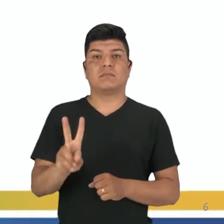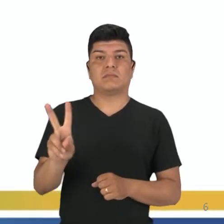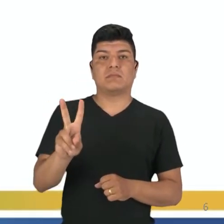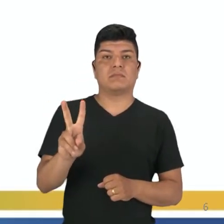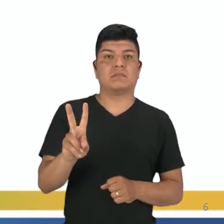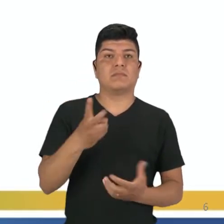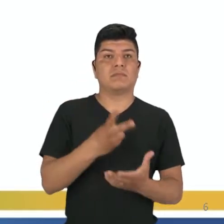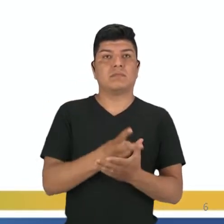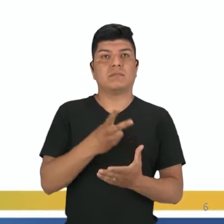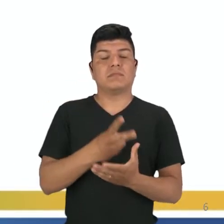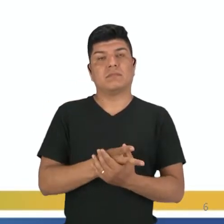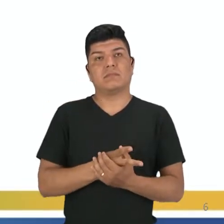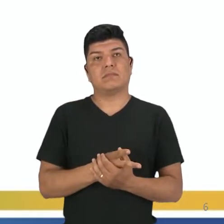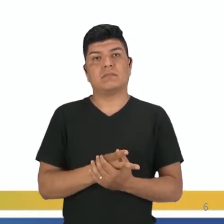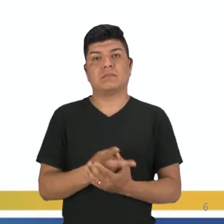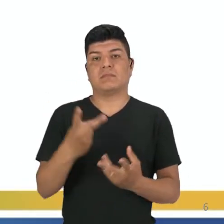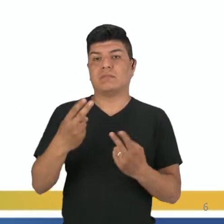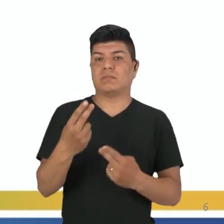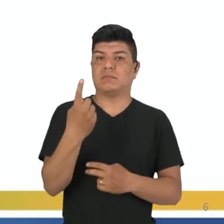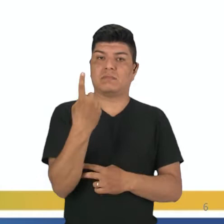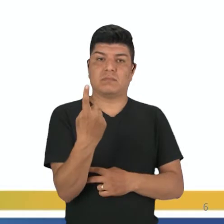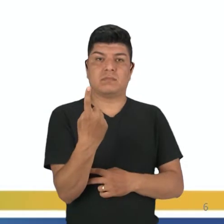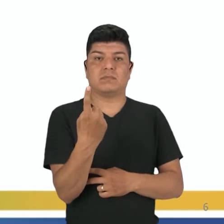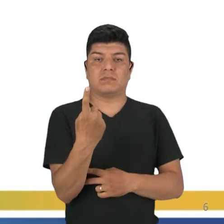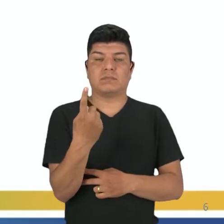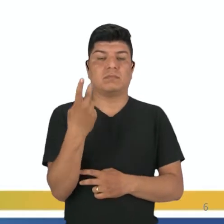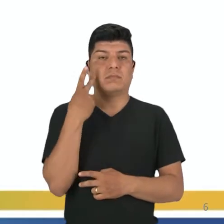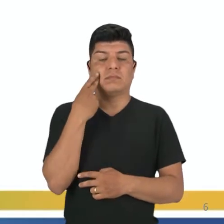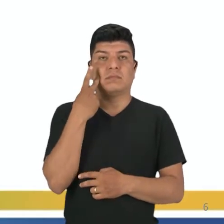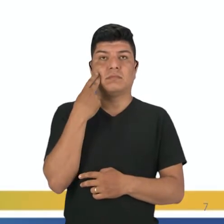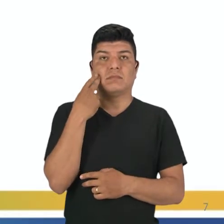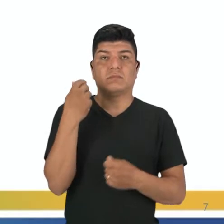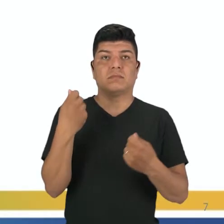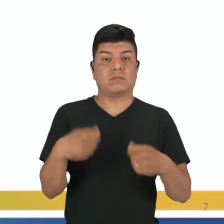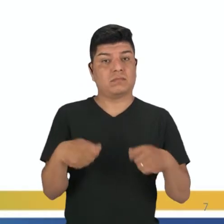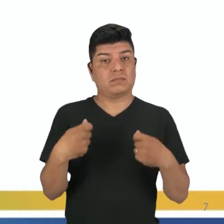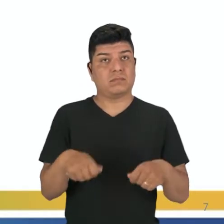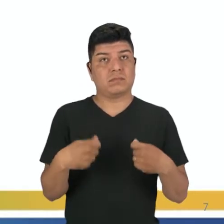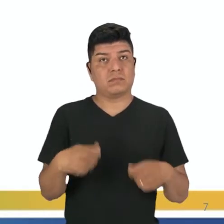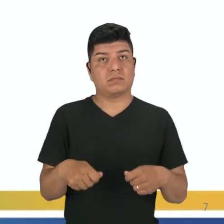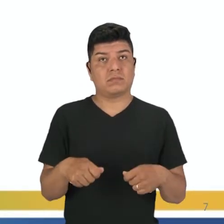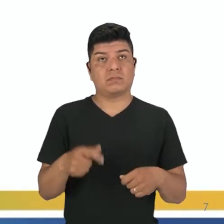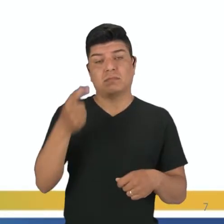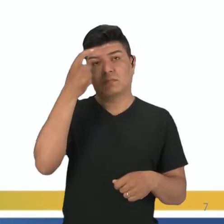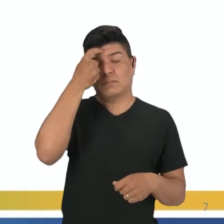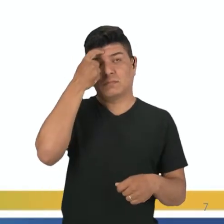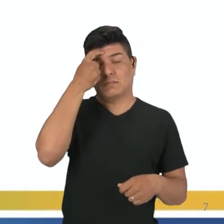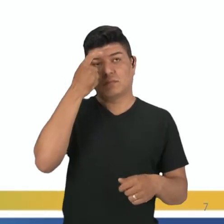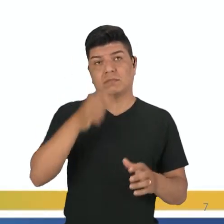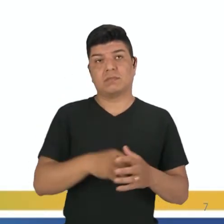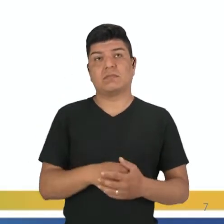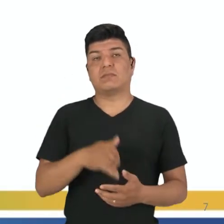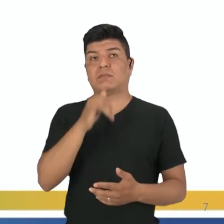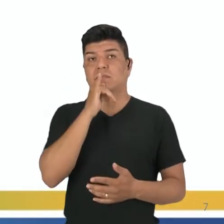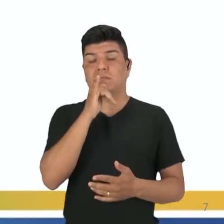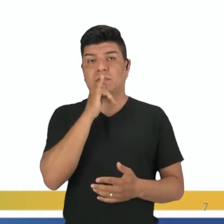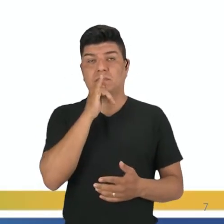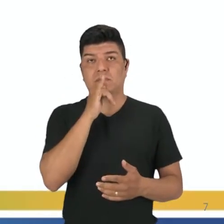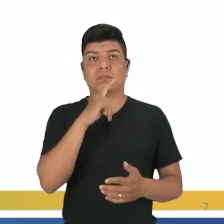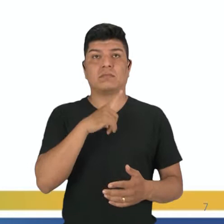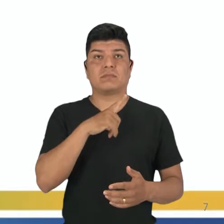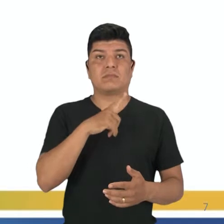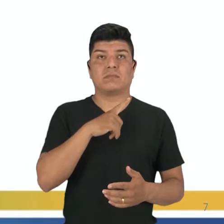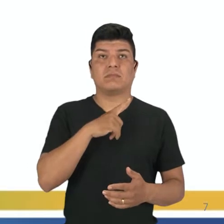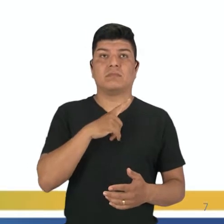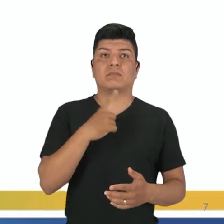logaritmo sempre será igual a 1, isso é automático. Devemos ter isso bem em mente. Um exemplo, temos aí